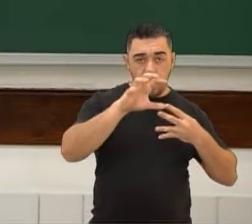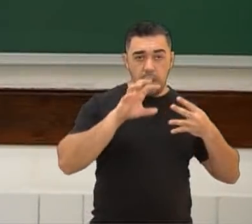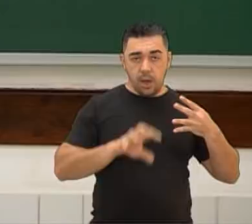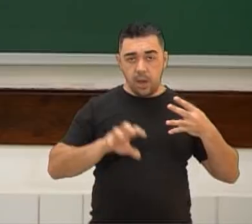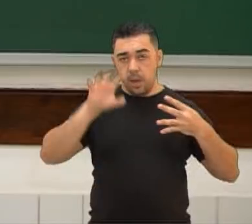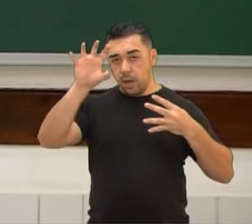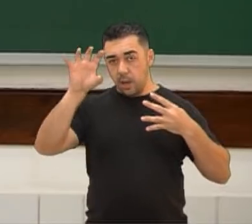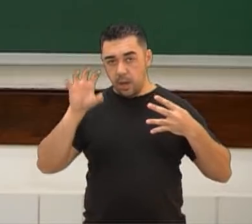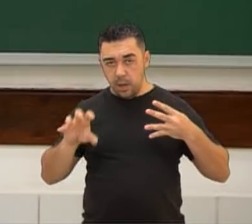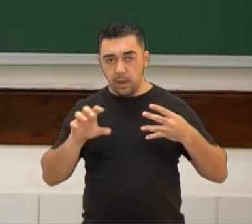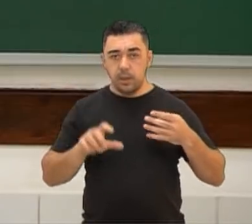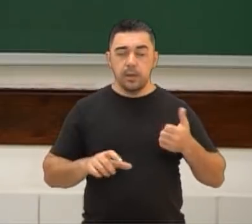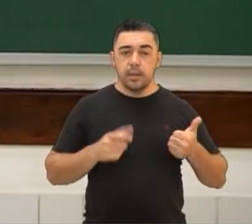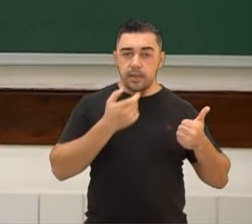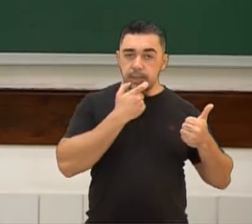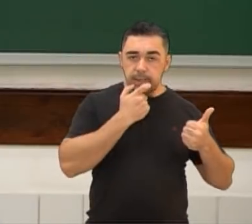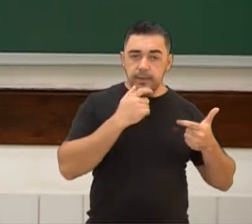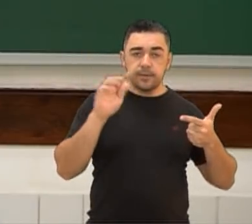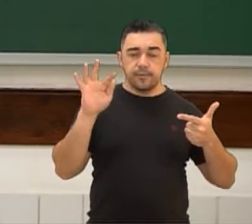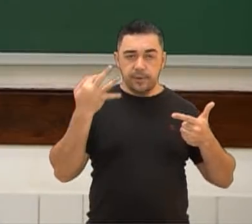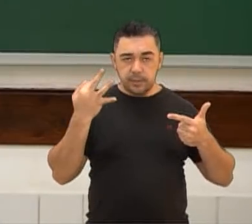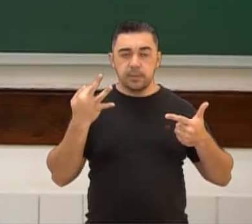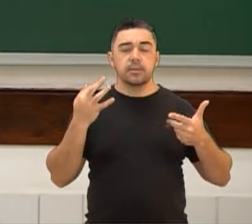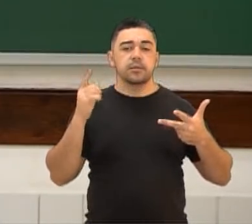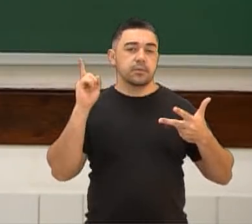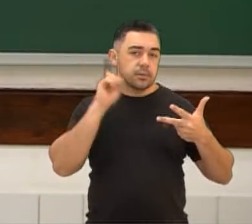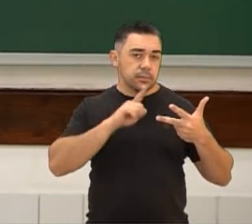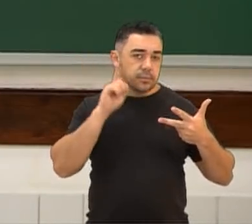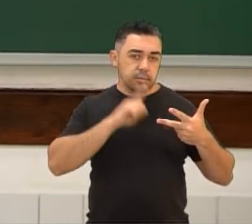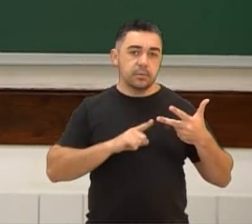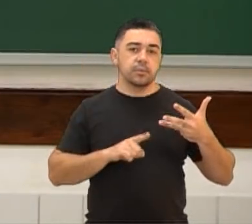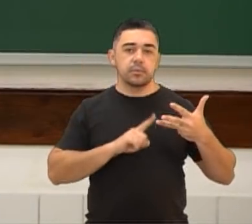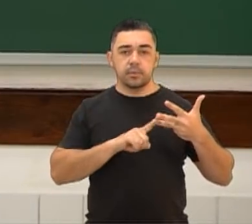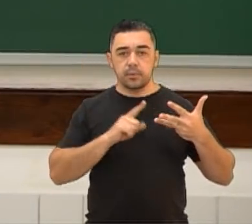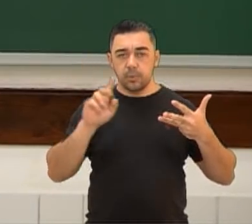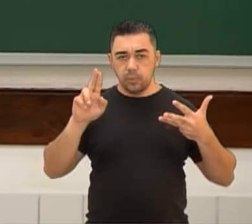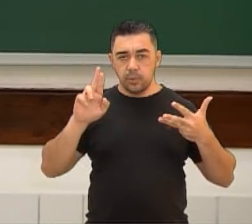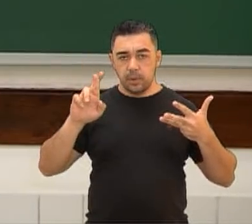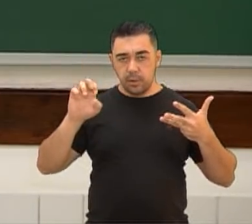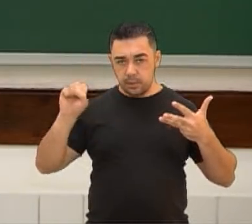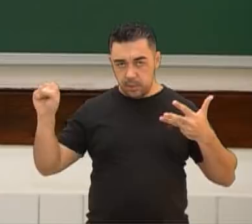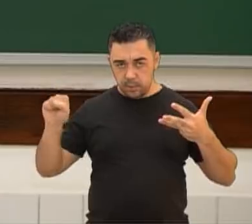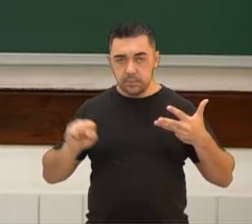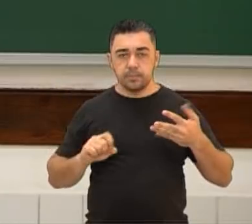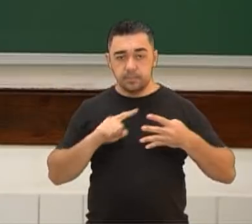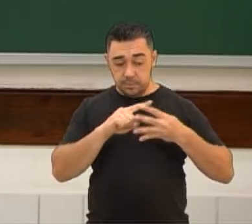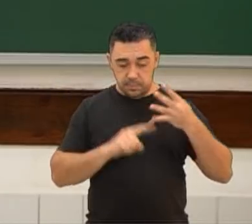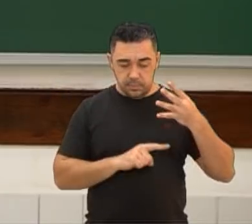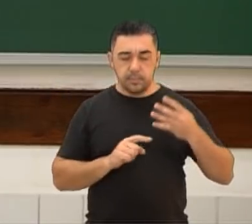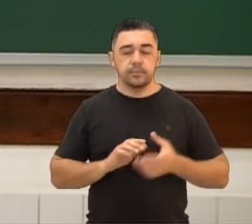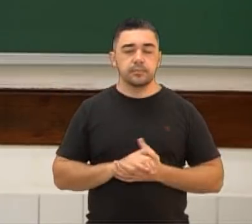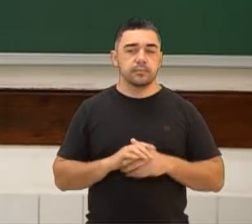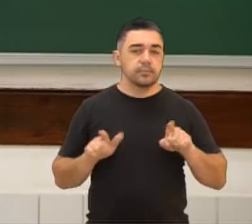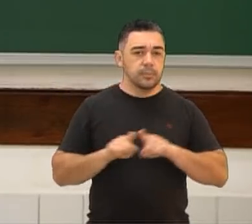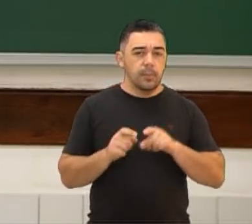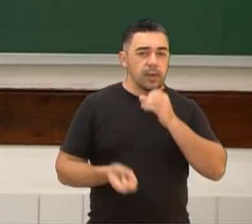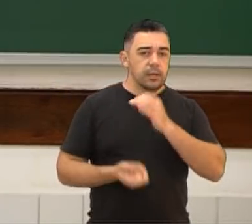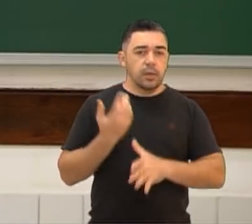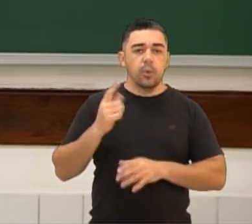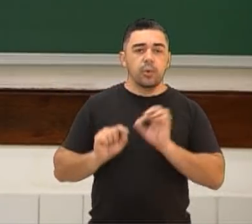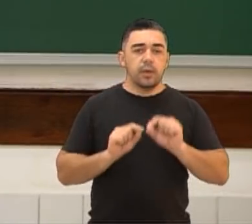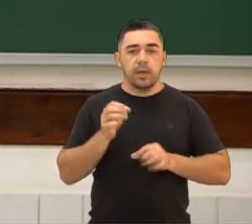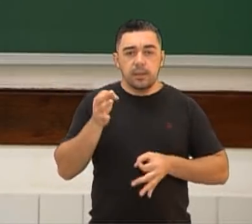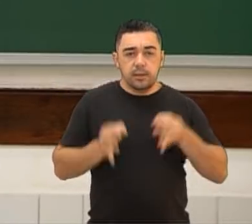ocupação: inglesa, francesa, estadunidense e soviética. Decidiu-se ainda a criação do Tribunal